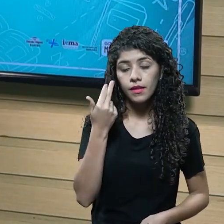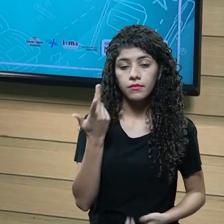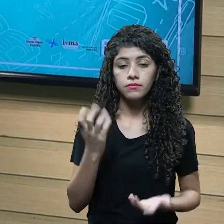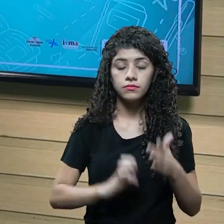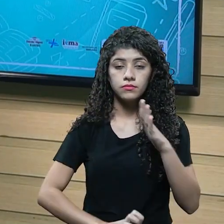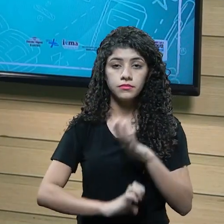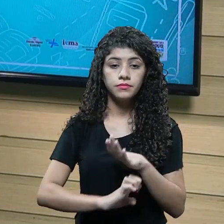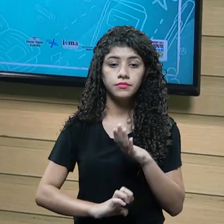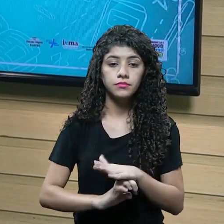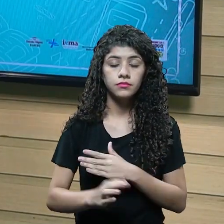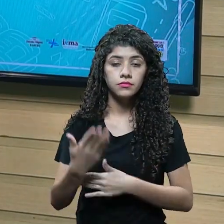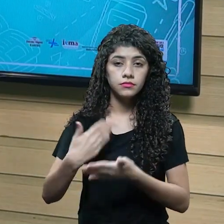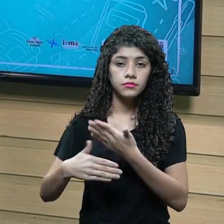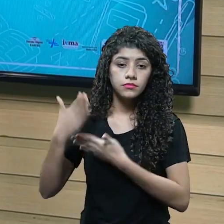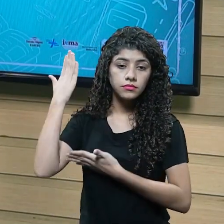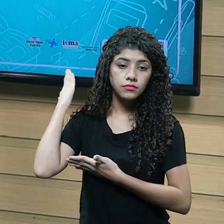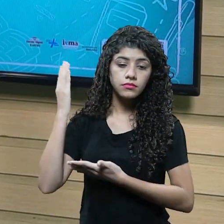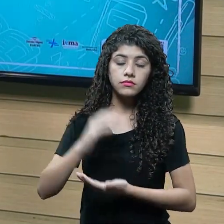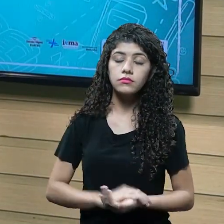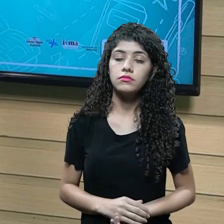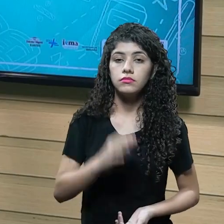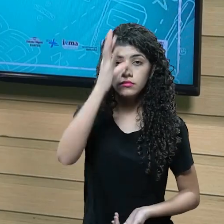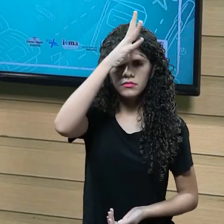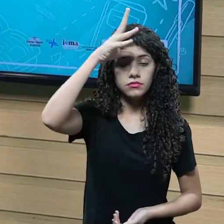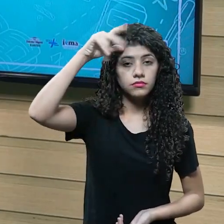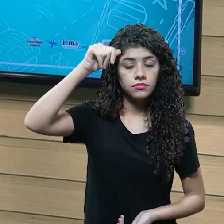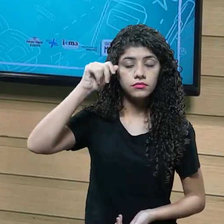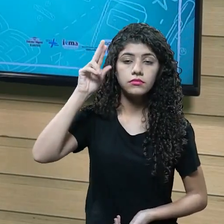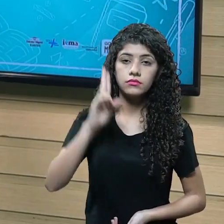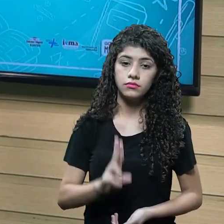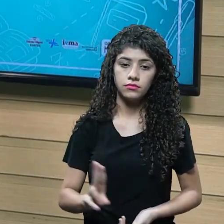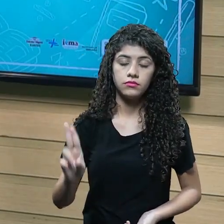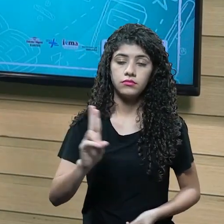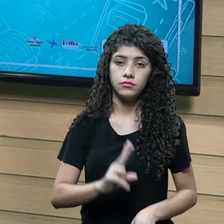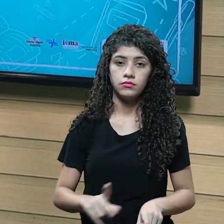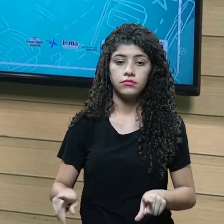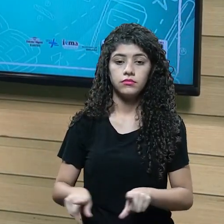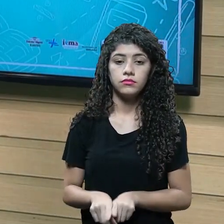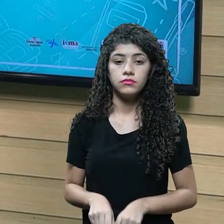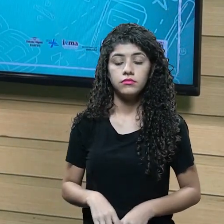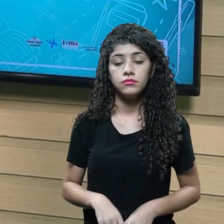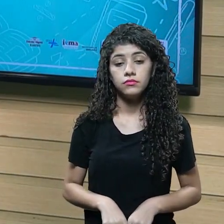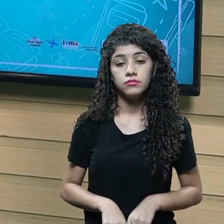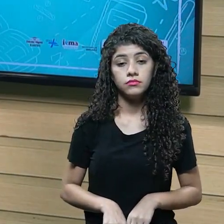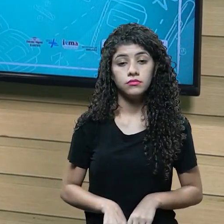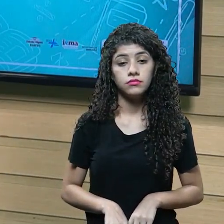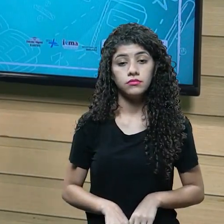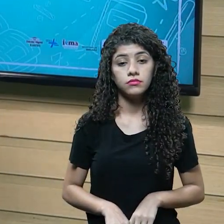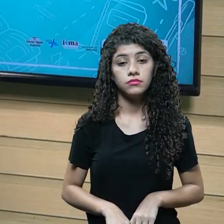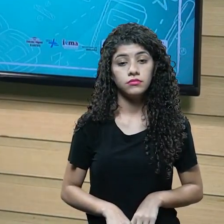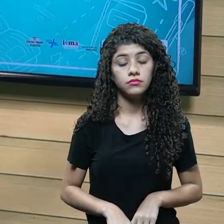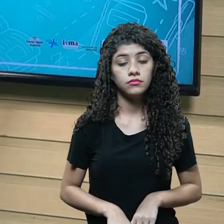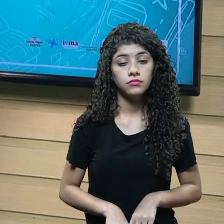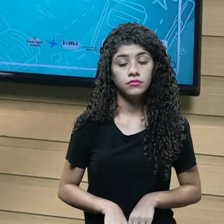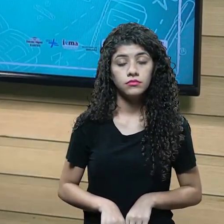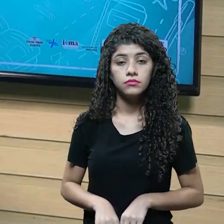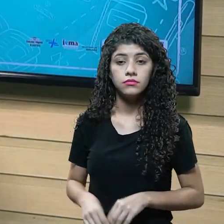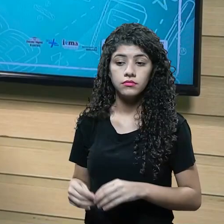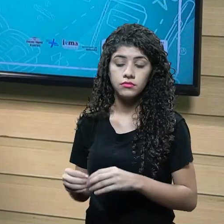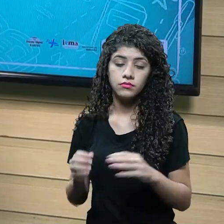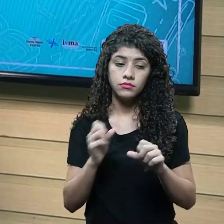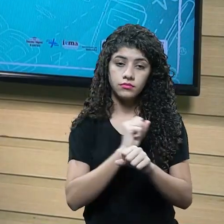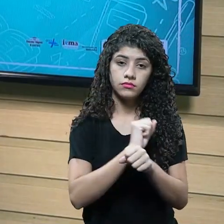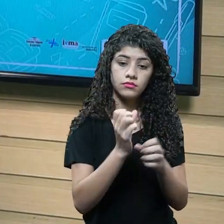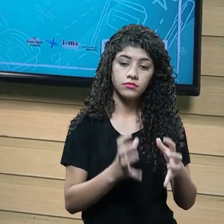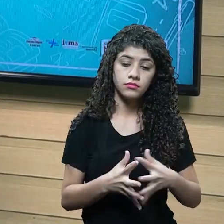nossa aula anterior, a Coca-Cola, ela faz ainda isso. O comércio, ele adquire o produto, o comércio ele só passa, o caminhão com os produtos, ele só passa